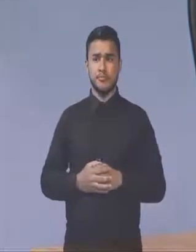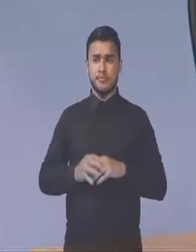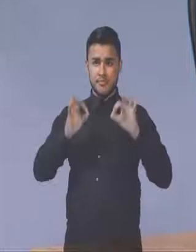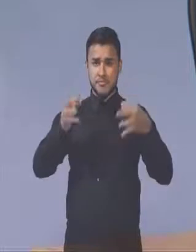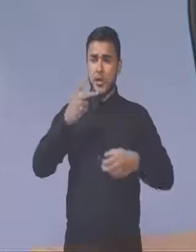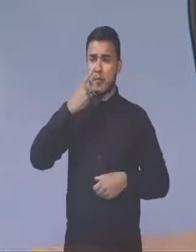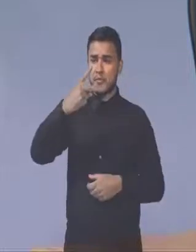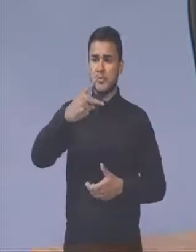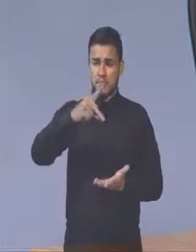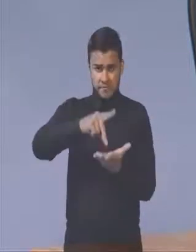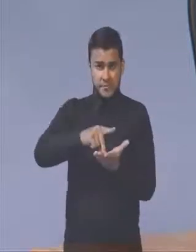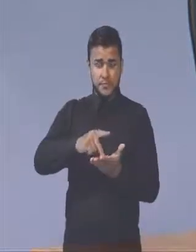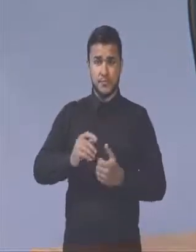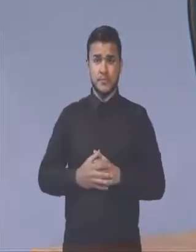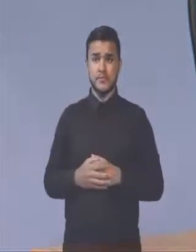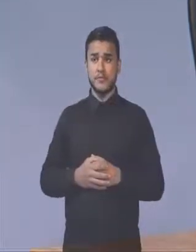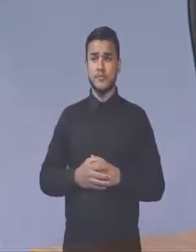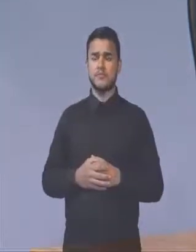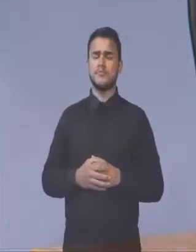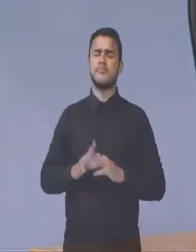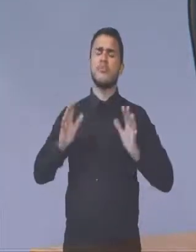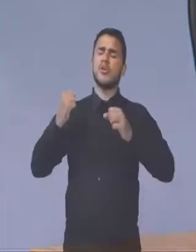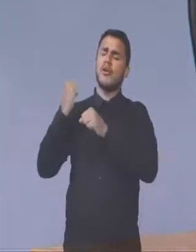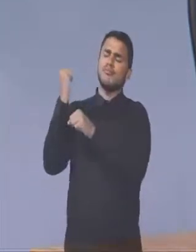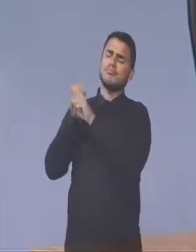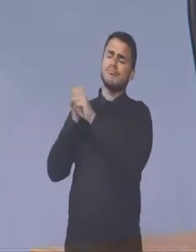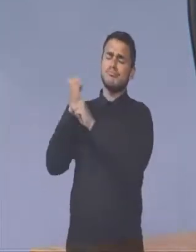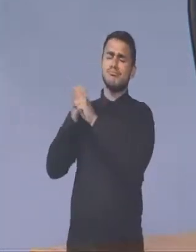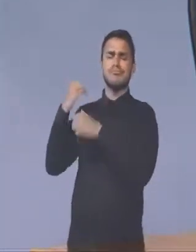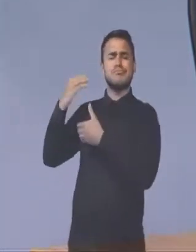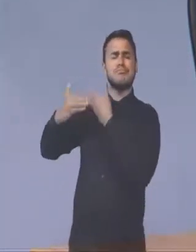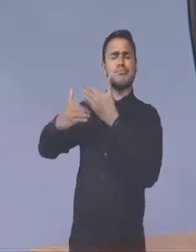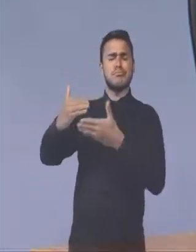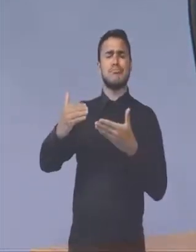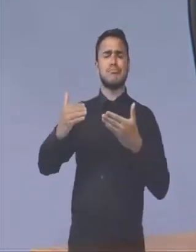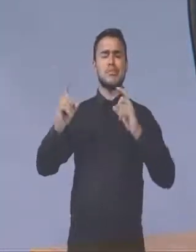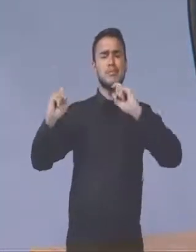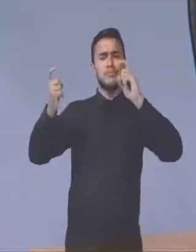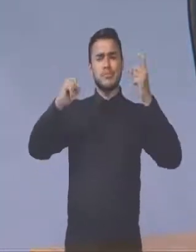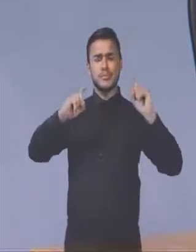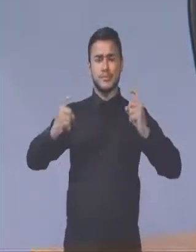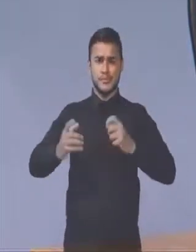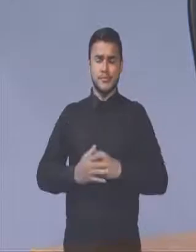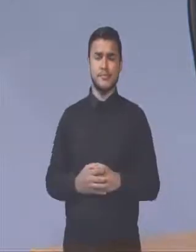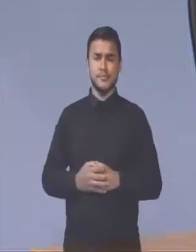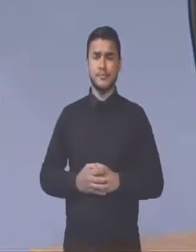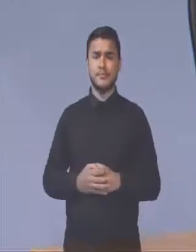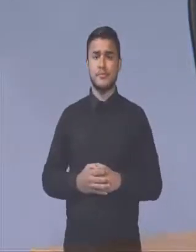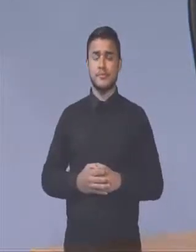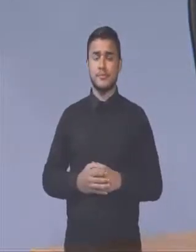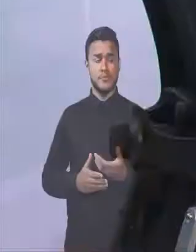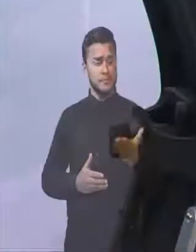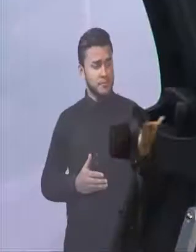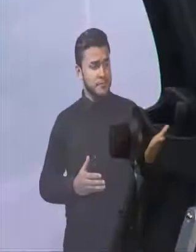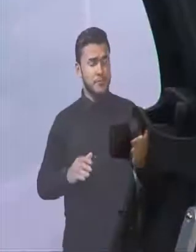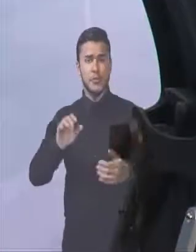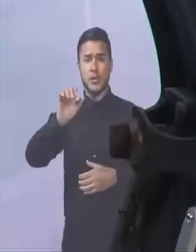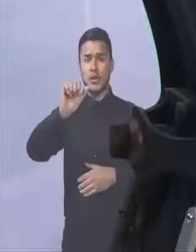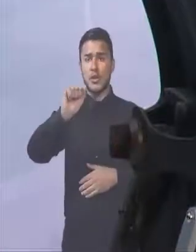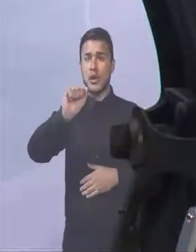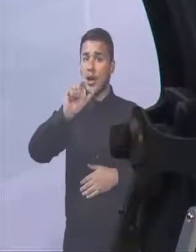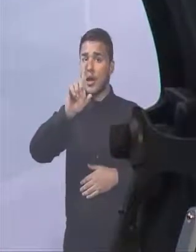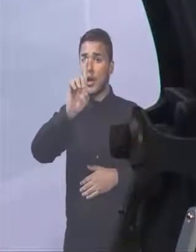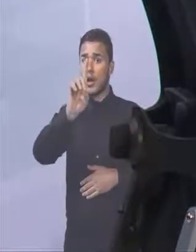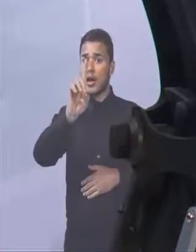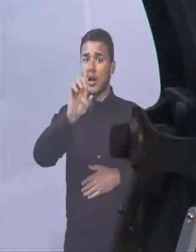enfáticas, né? Vários ângulos a gente pode trazer para essa discussão, o nosso colega aqui, Adolfo Marinho, já trouxe aqui